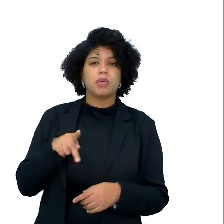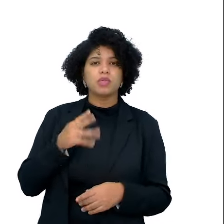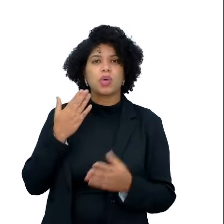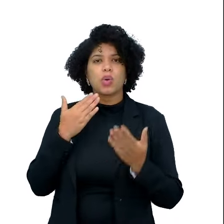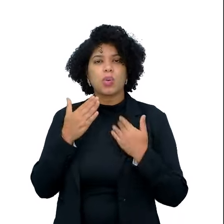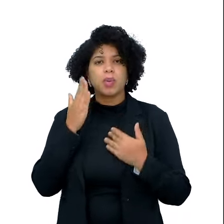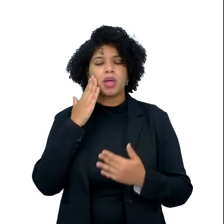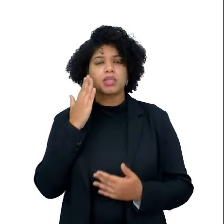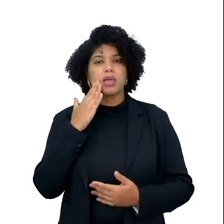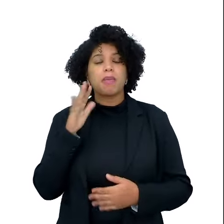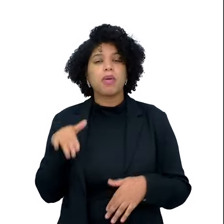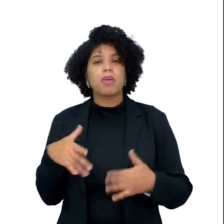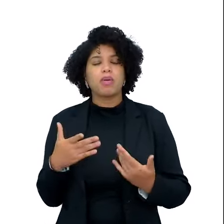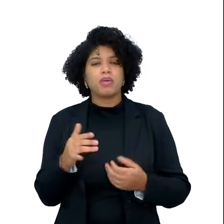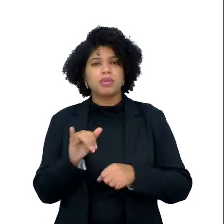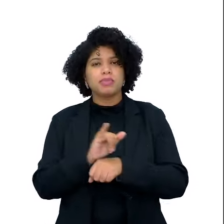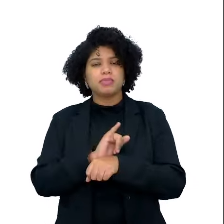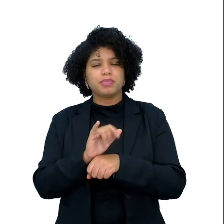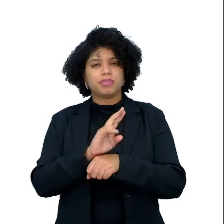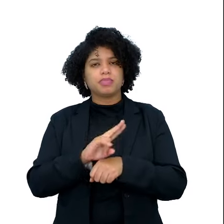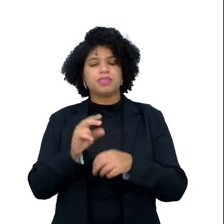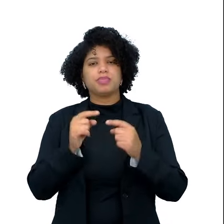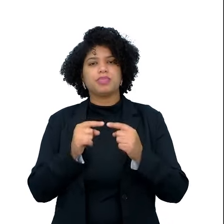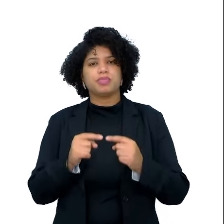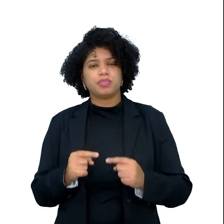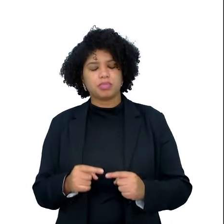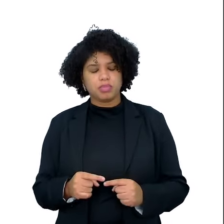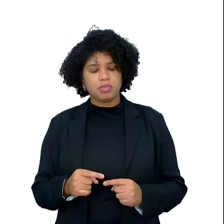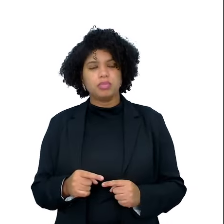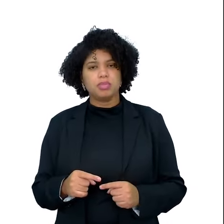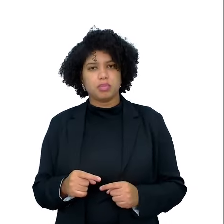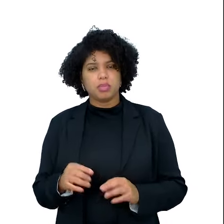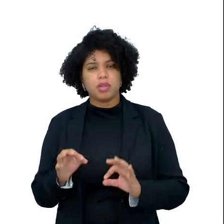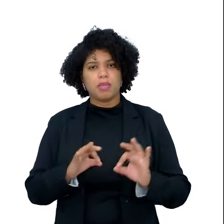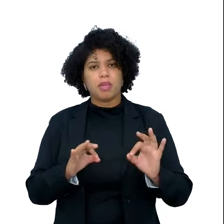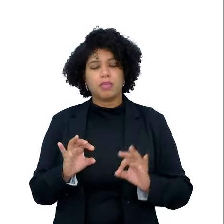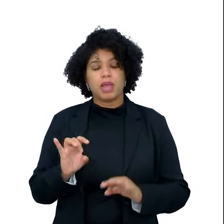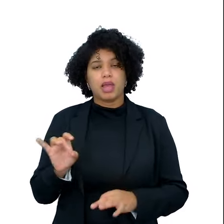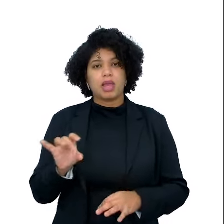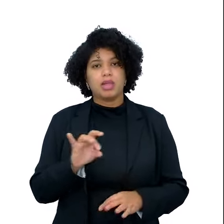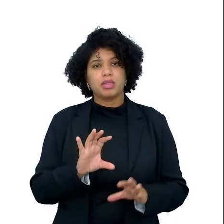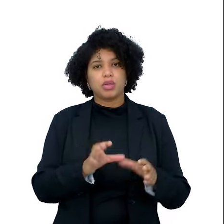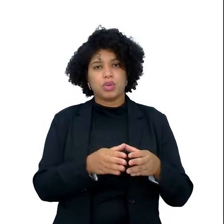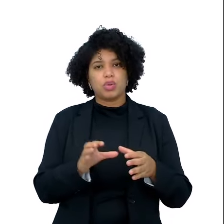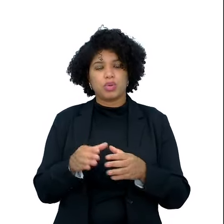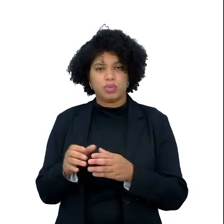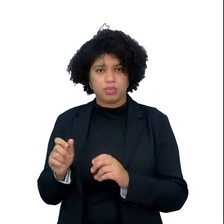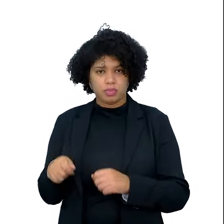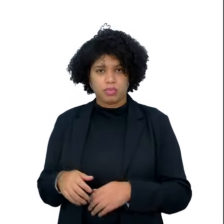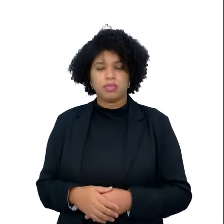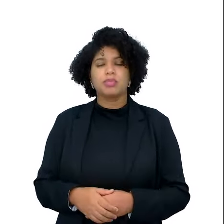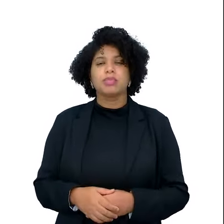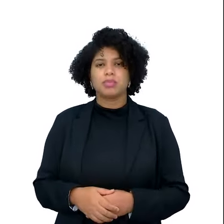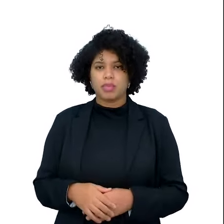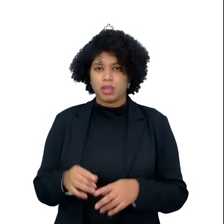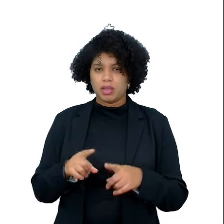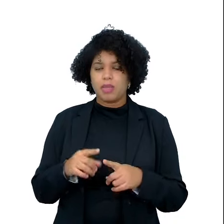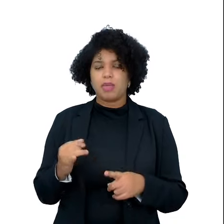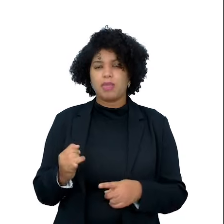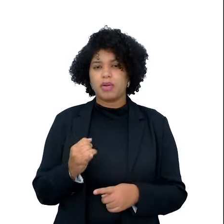quais são os traços de planejamento melhores para cada turma. E o melhor de tudo,